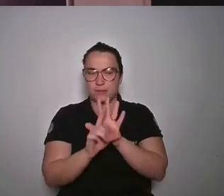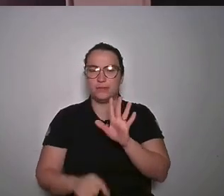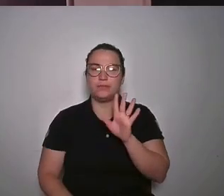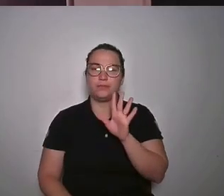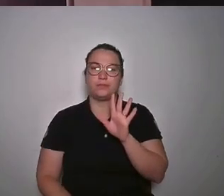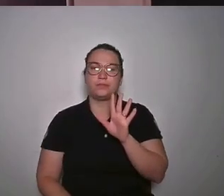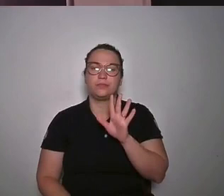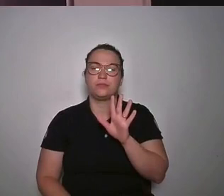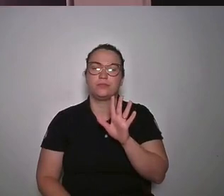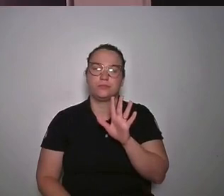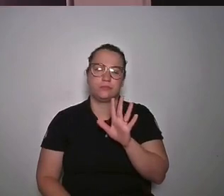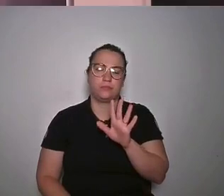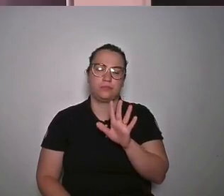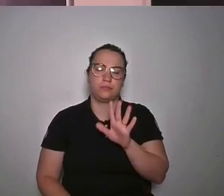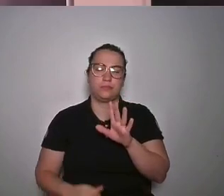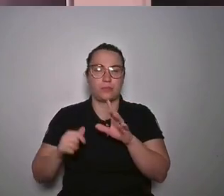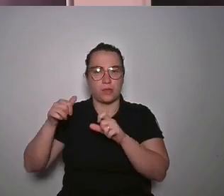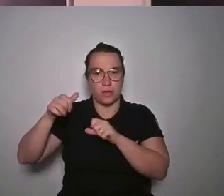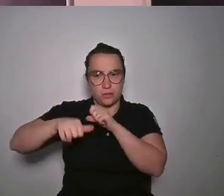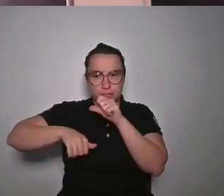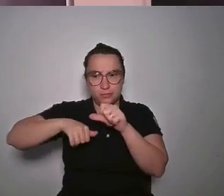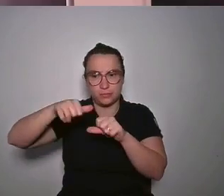seguinte previsão, alterando